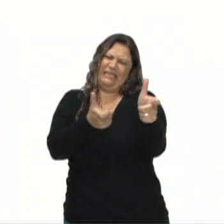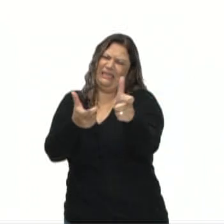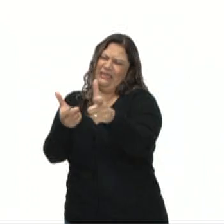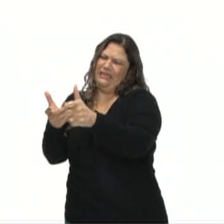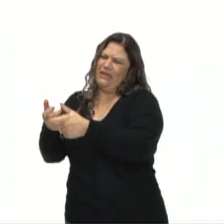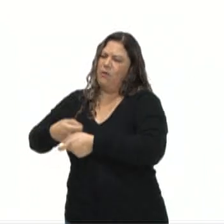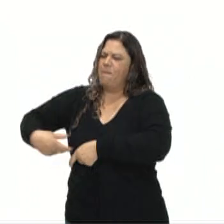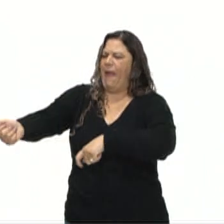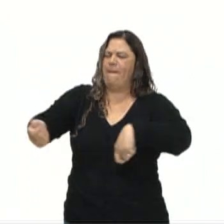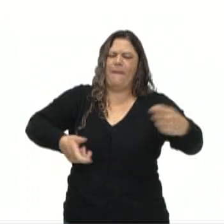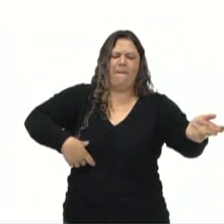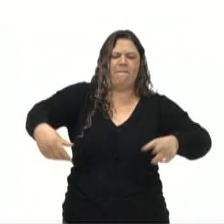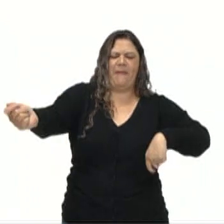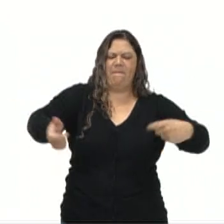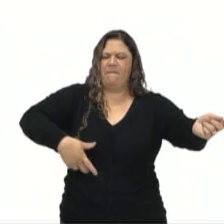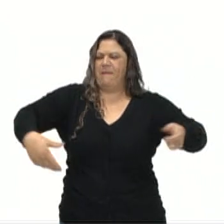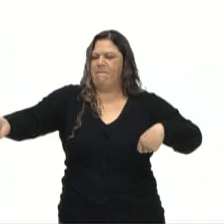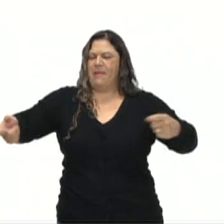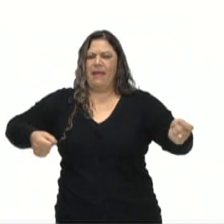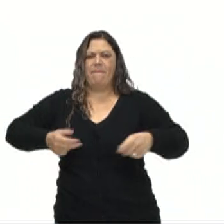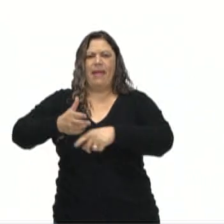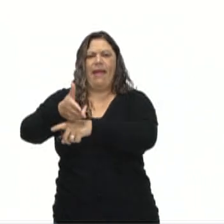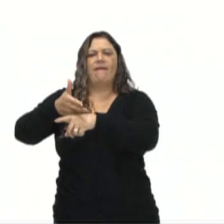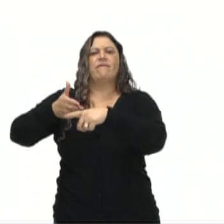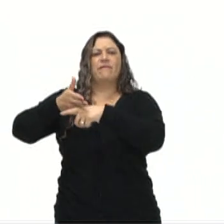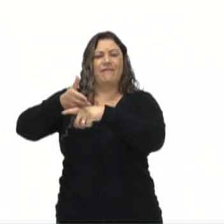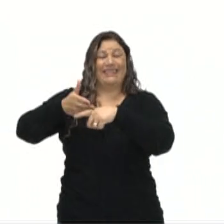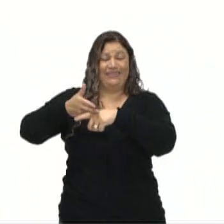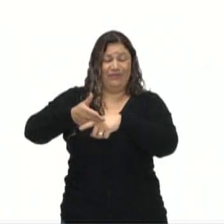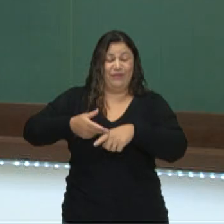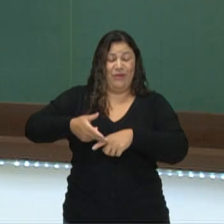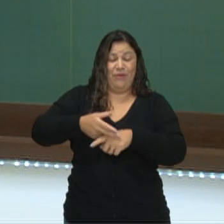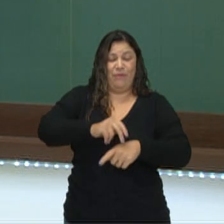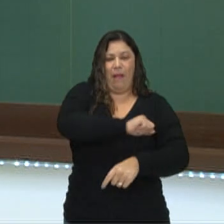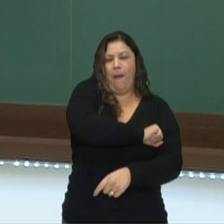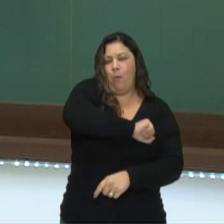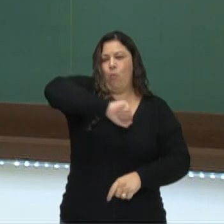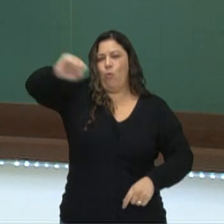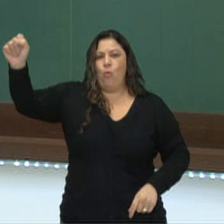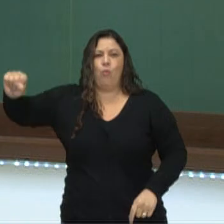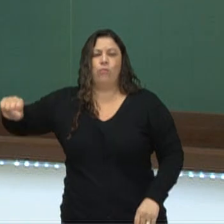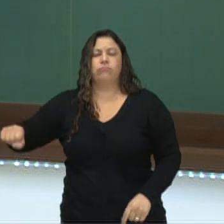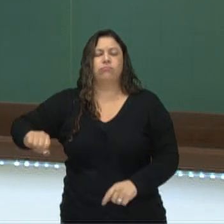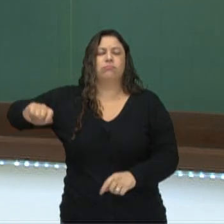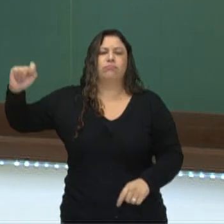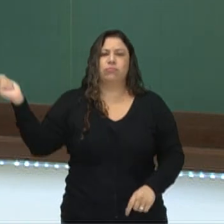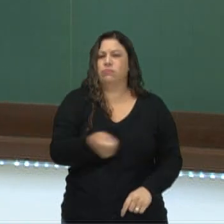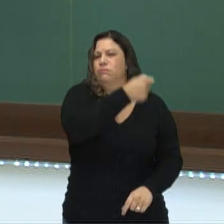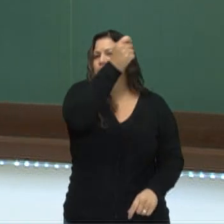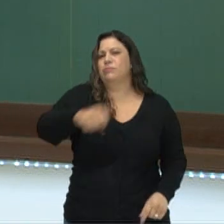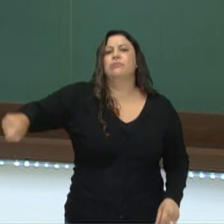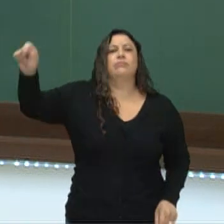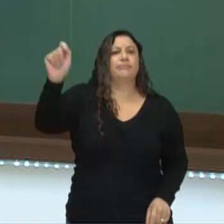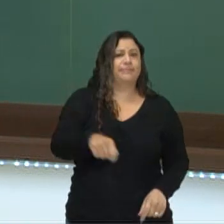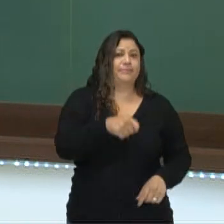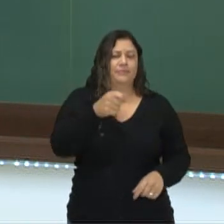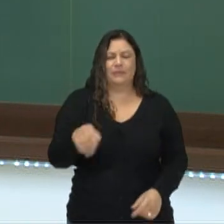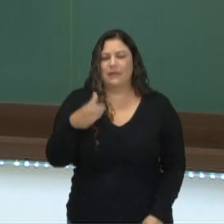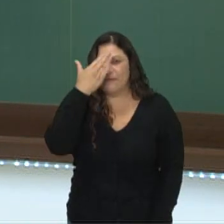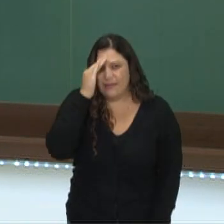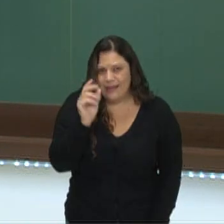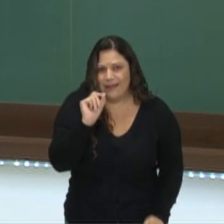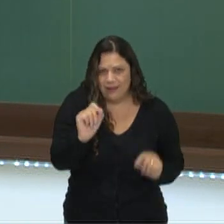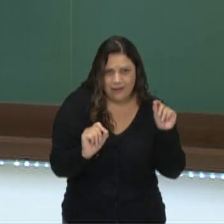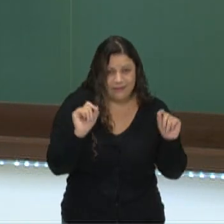em especial facões. Você entende o que aconteceu? ali,